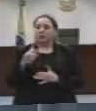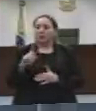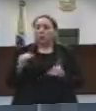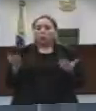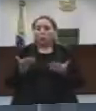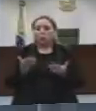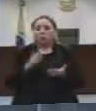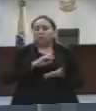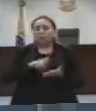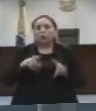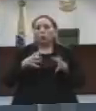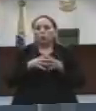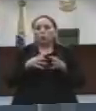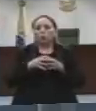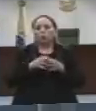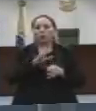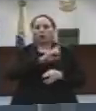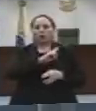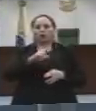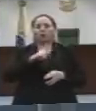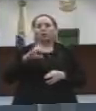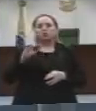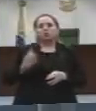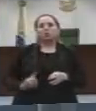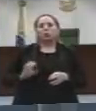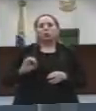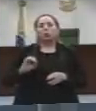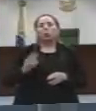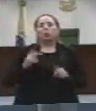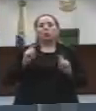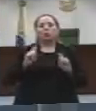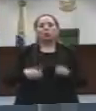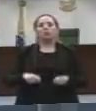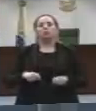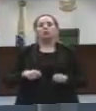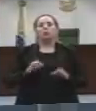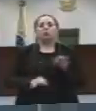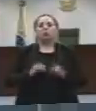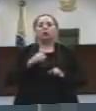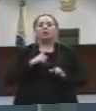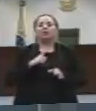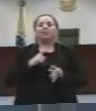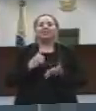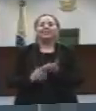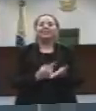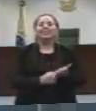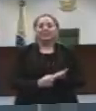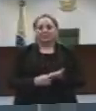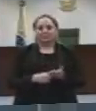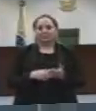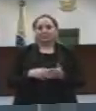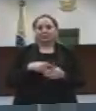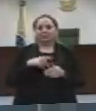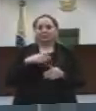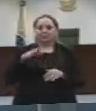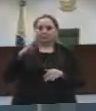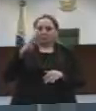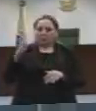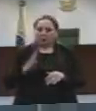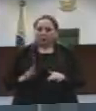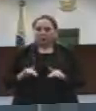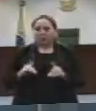Brasil tem o direito ou a possibilidade jurídica de ter um tratado com o estado brasileiro Então já se rompe aí o princípio da